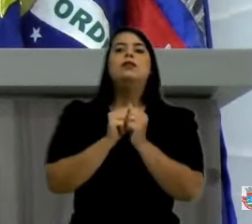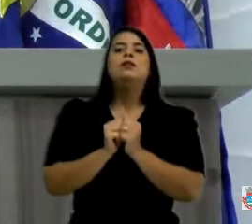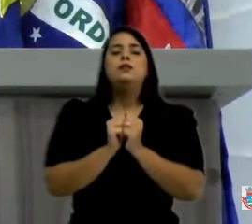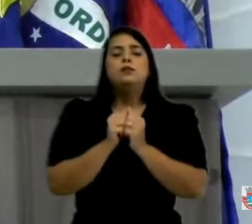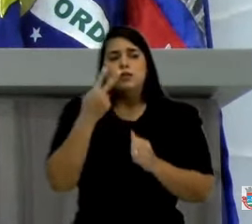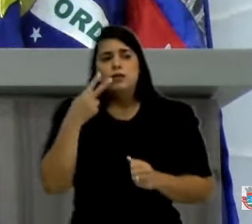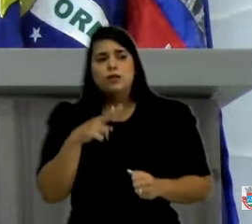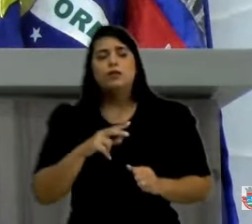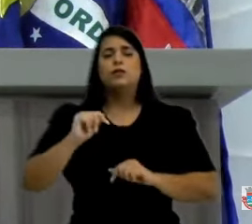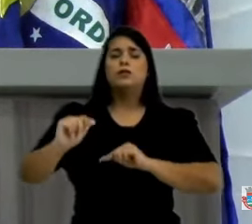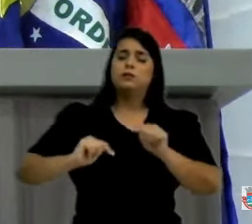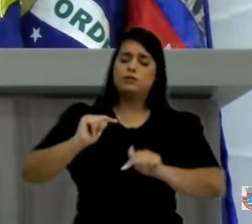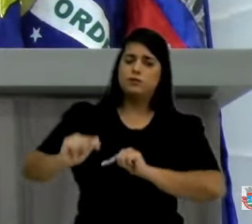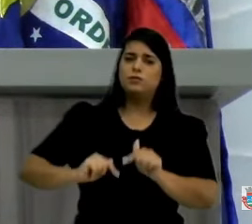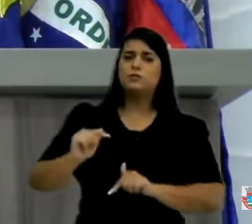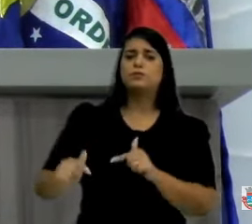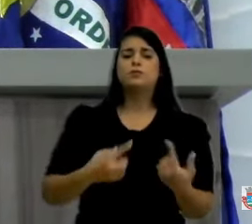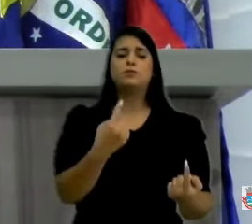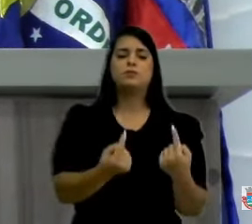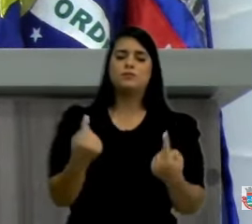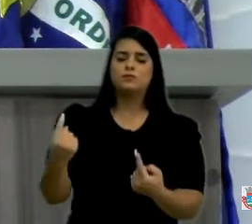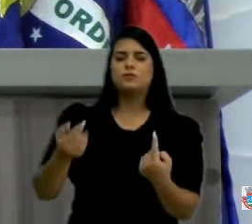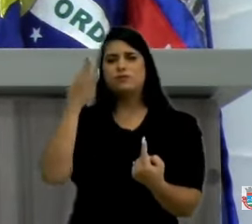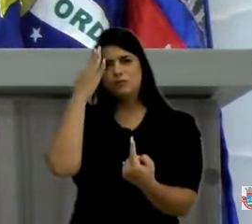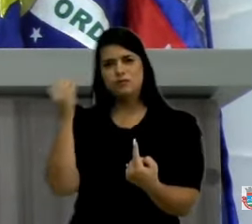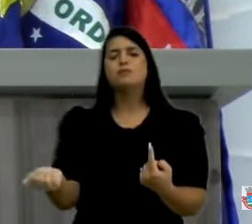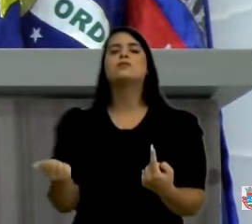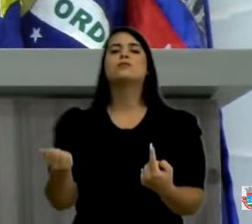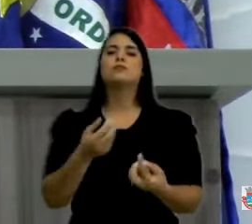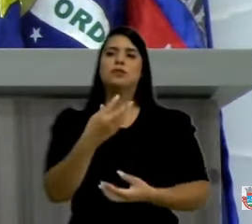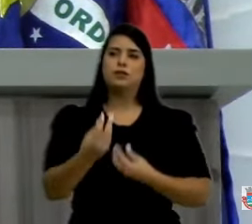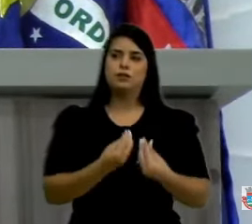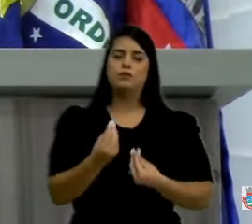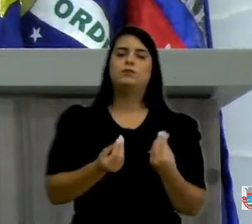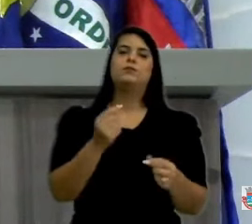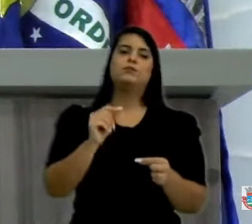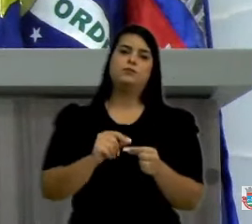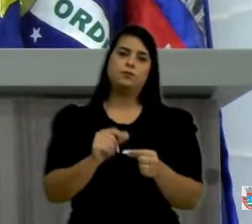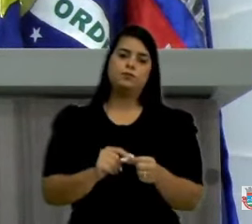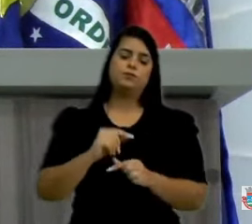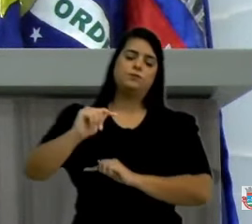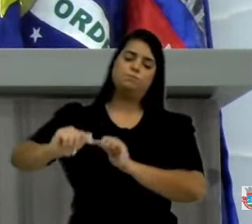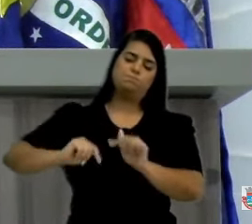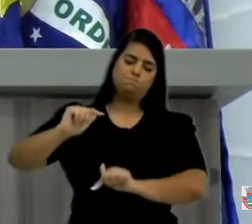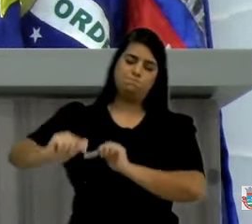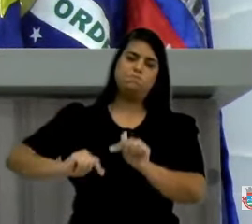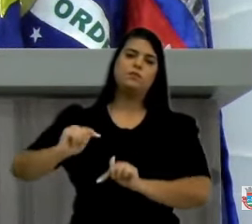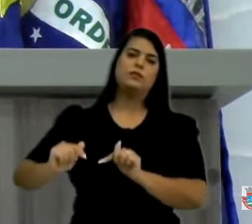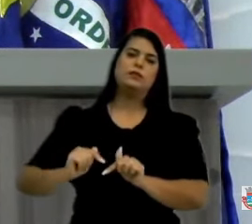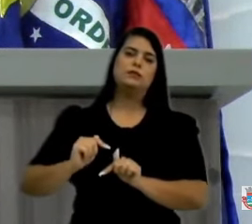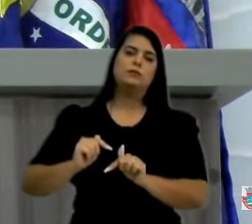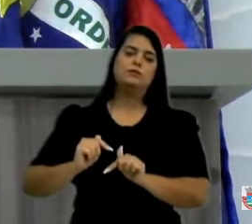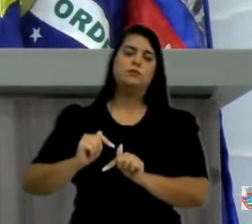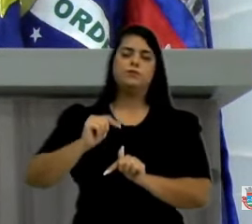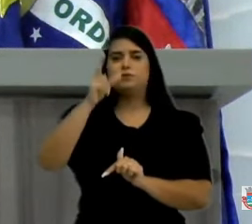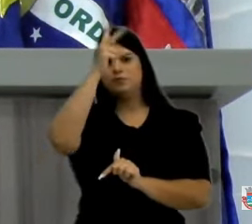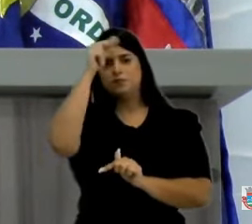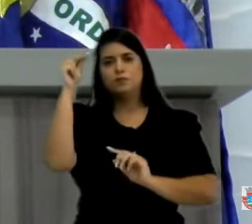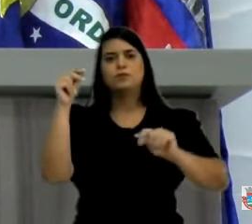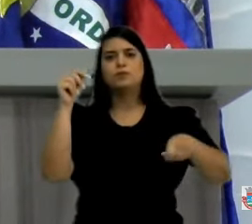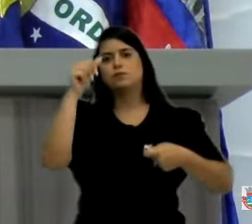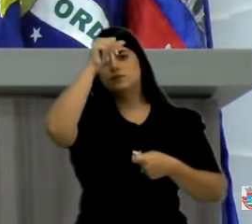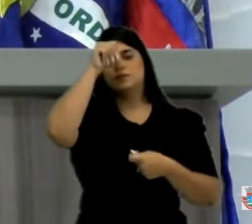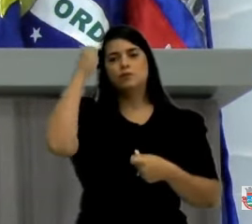a gente vê e a gente sabe o quanto tem sido feito com o trabalho do prefeito Alexandre Batité,